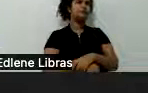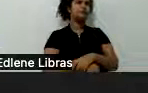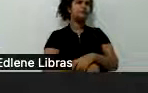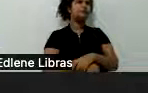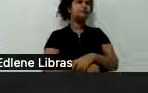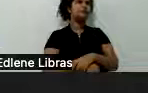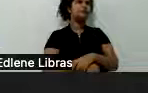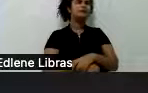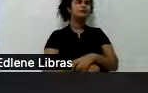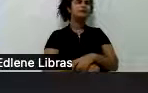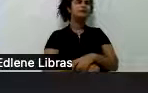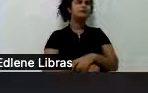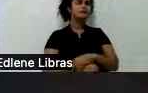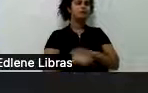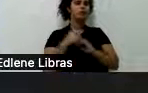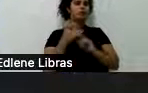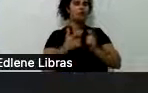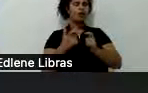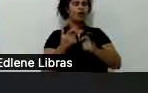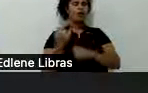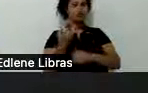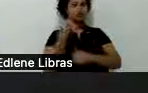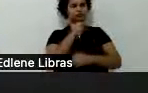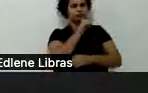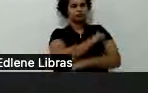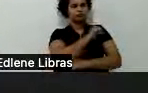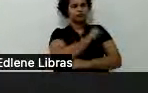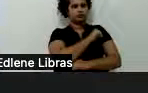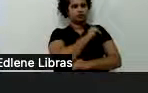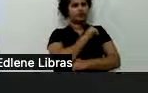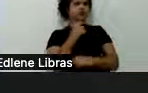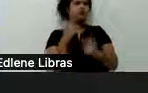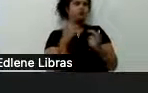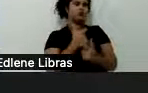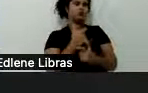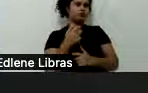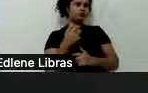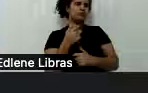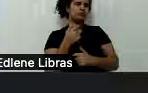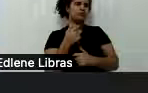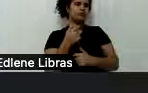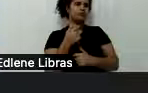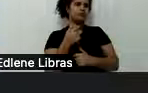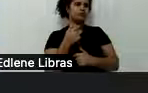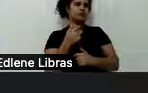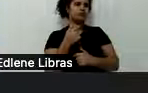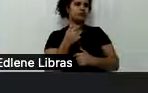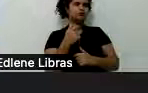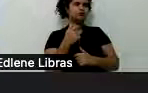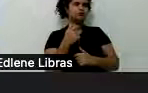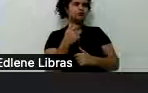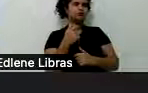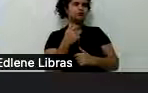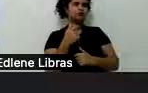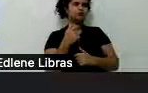num cruzamento importante no Rio de Janeiro, já no marco dessa mudança de paradigma rodoviarístico,